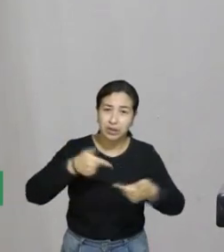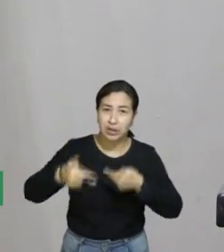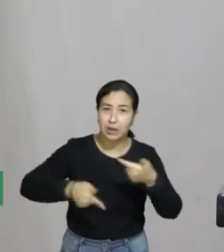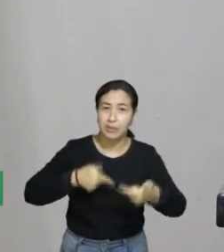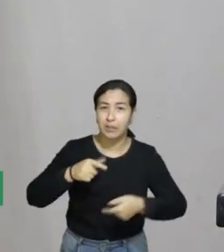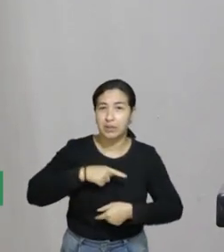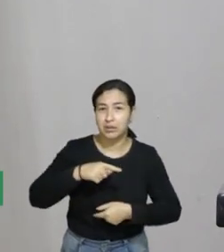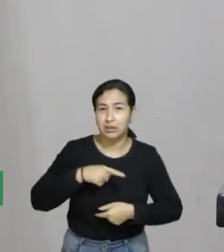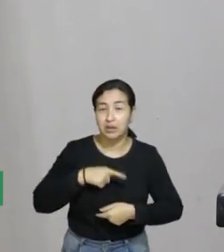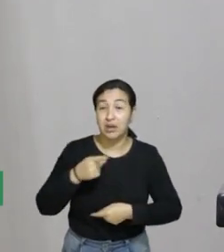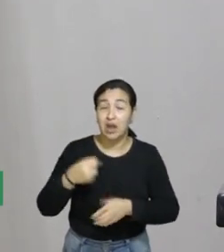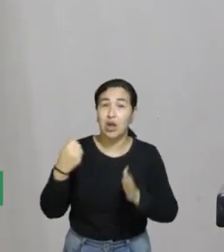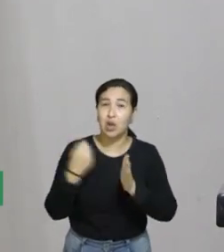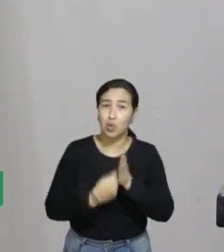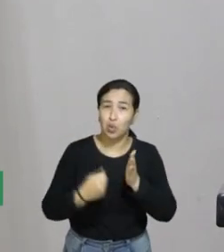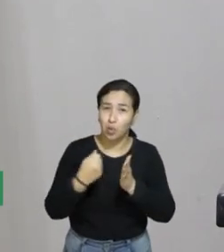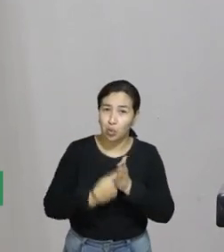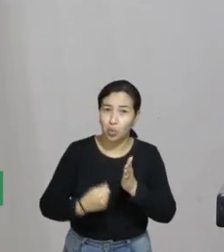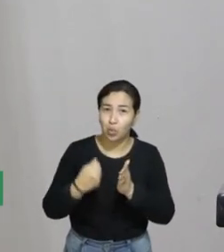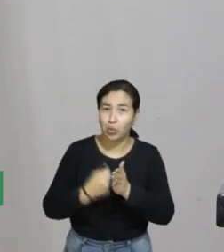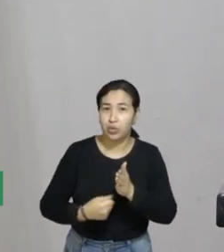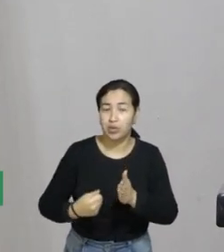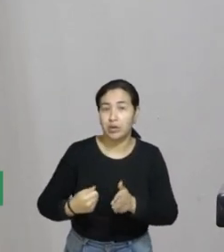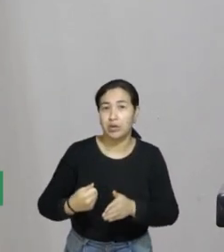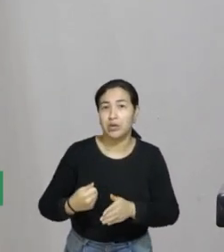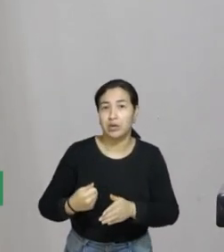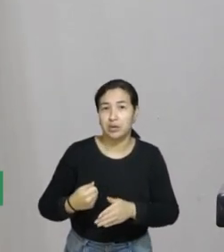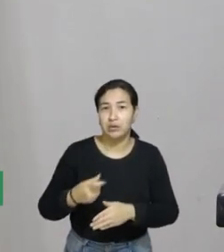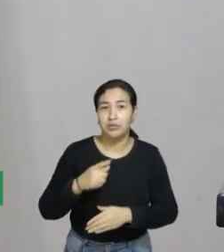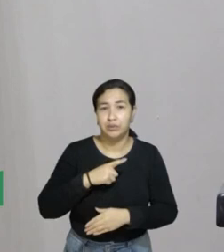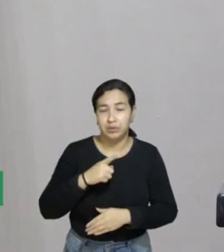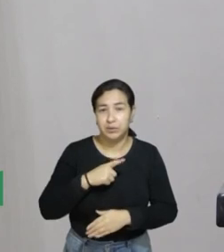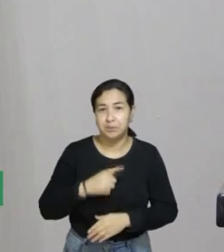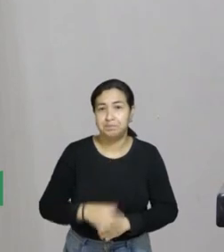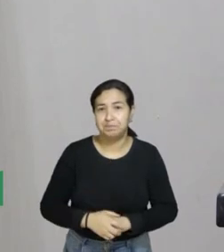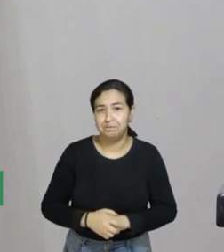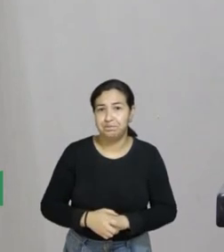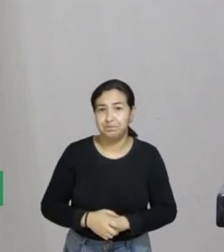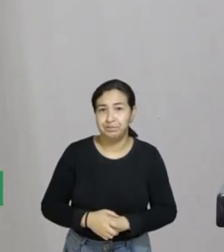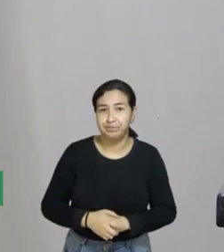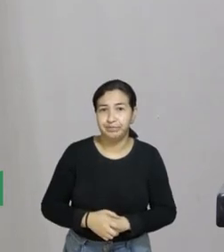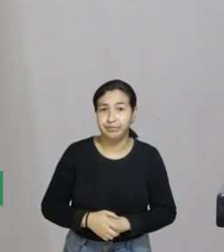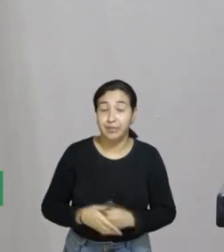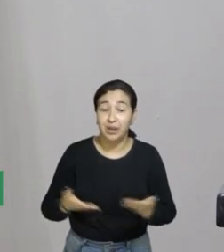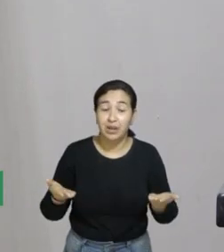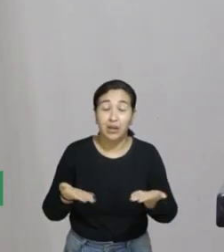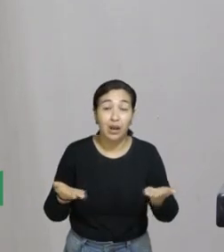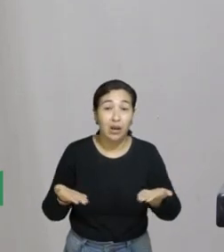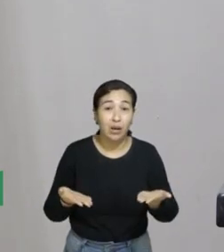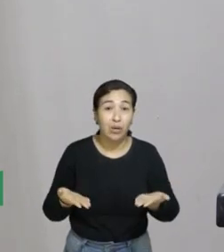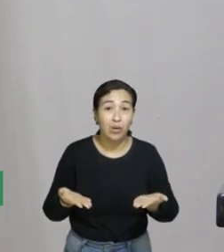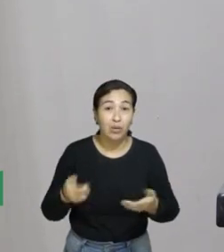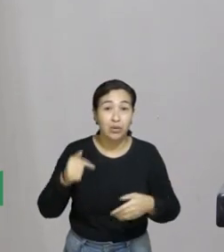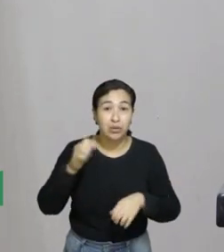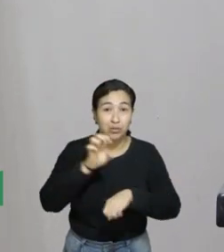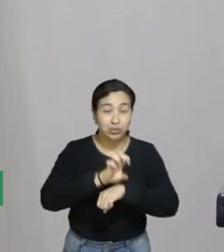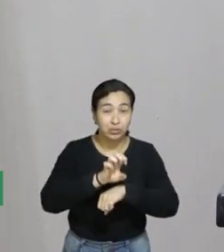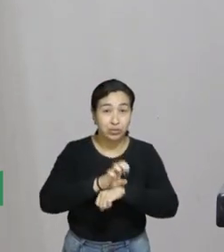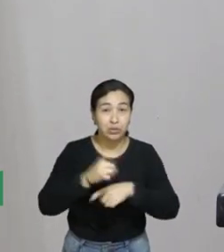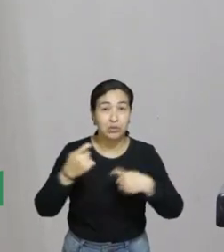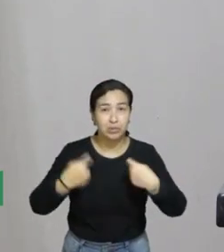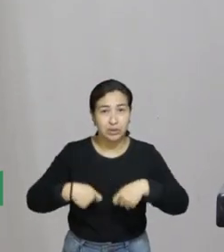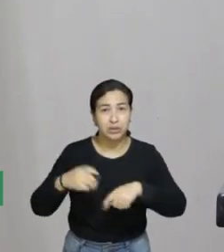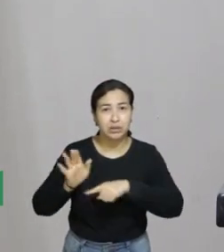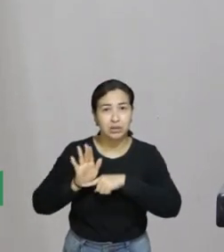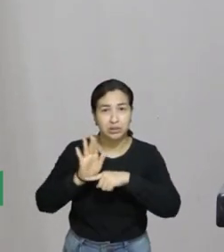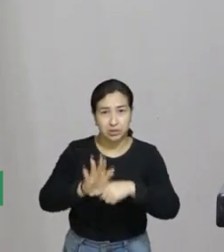as evoluções que nos fazem estado referência para a nação, e nesse exato momento o Estado precisa de ajuda para